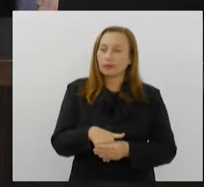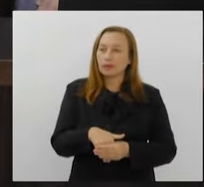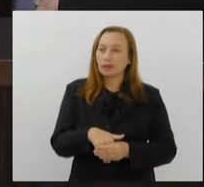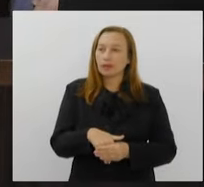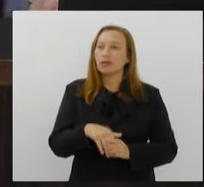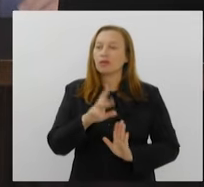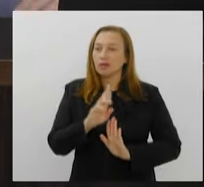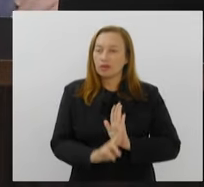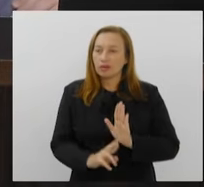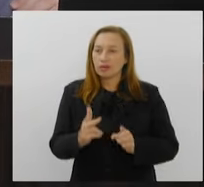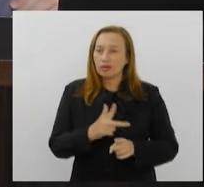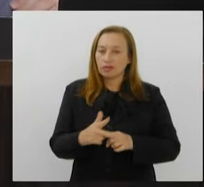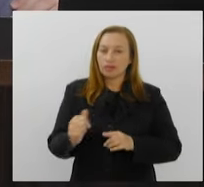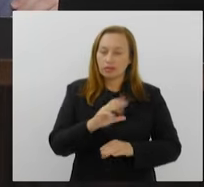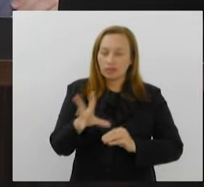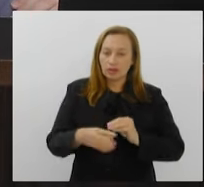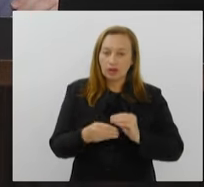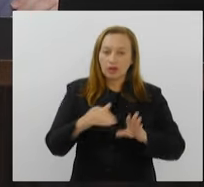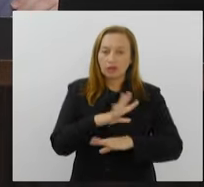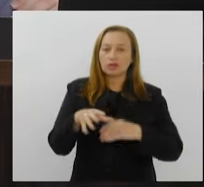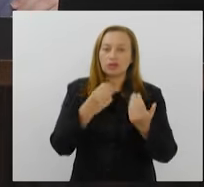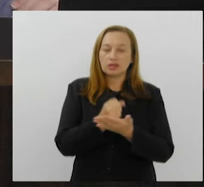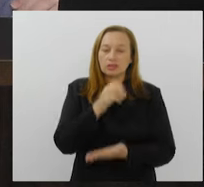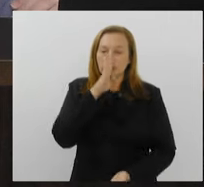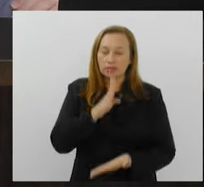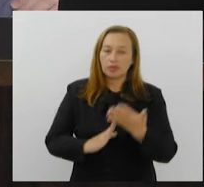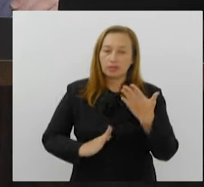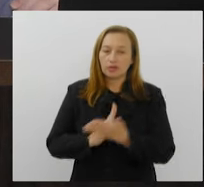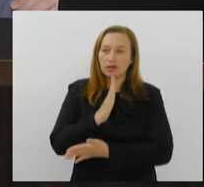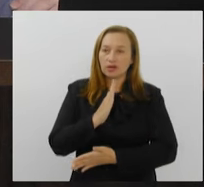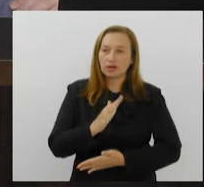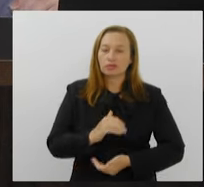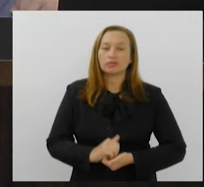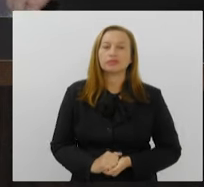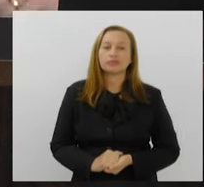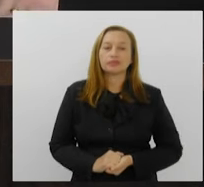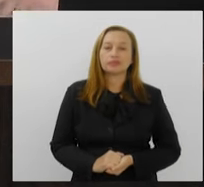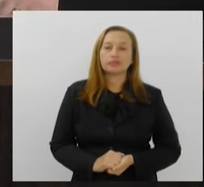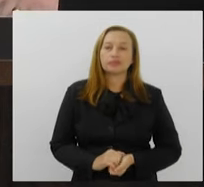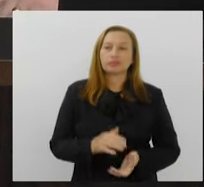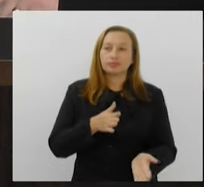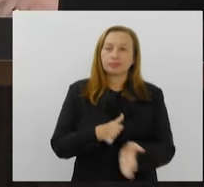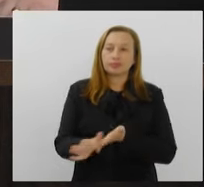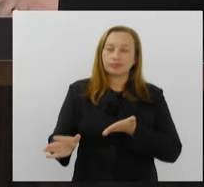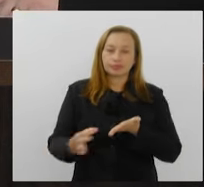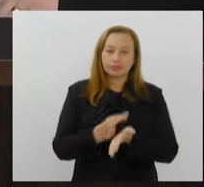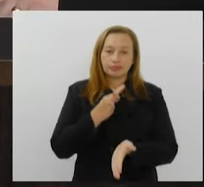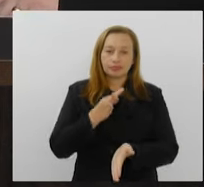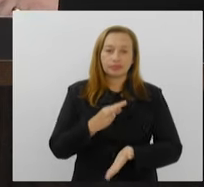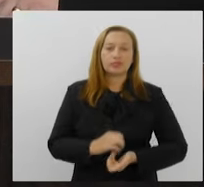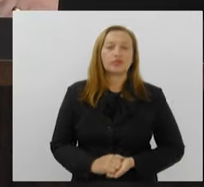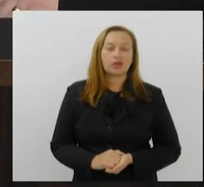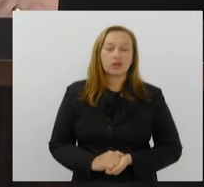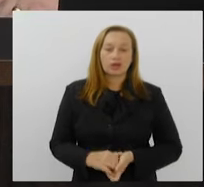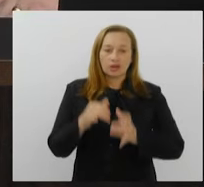redação do vencido, assim emendado. Os senhores que aprovam, permaneçam como estão. Aprovado. Vai autógrafo.